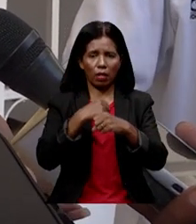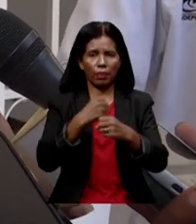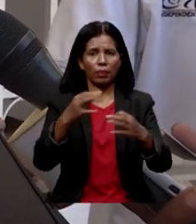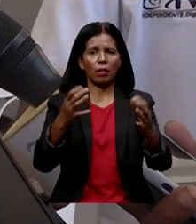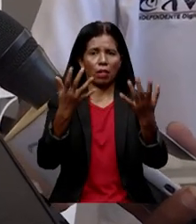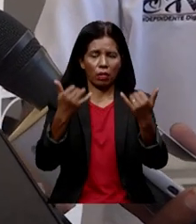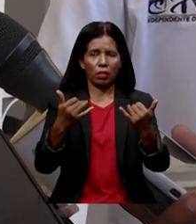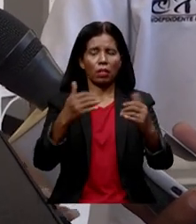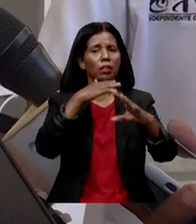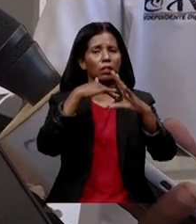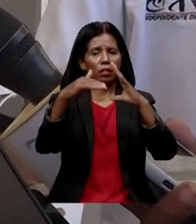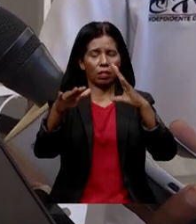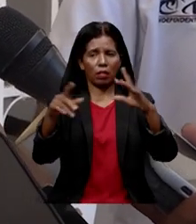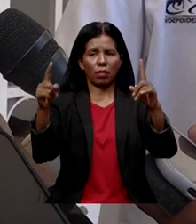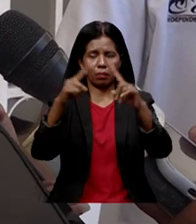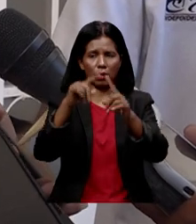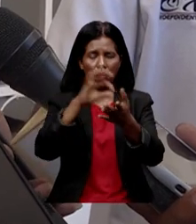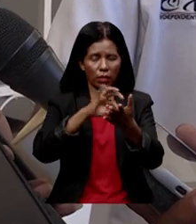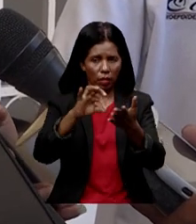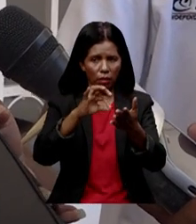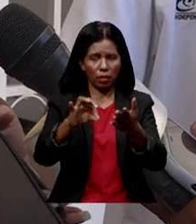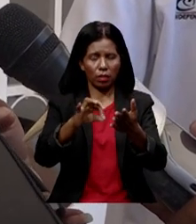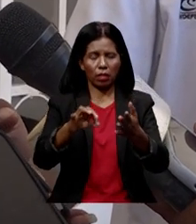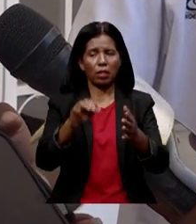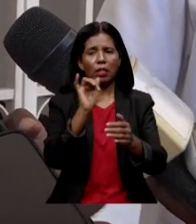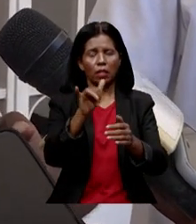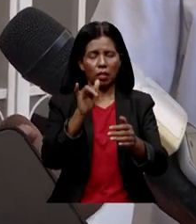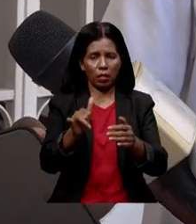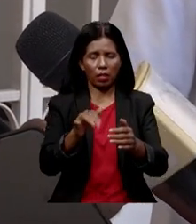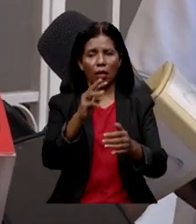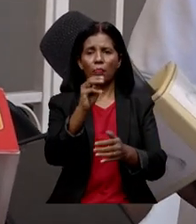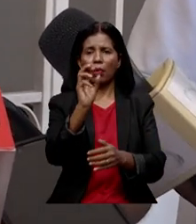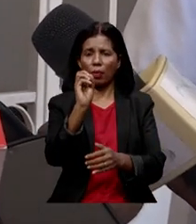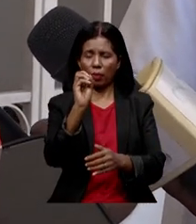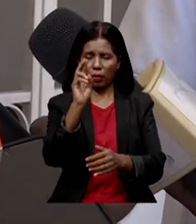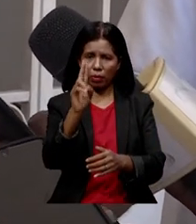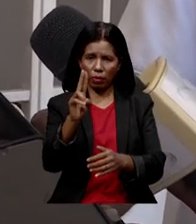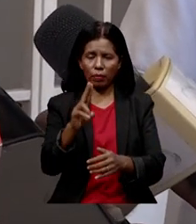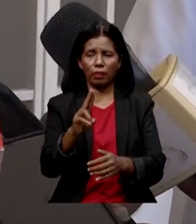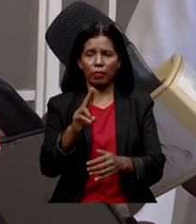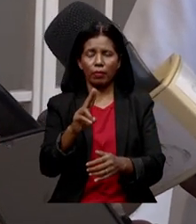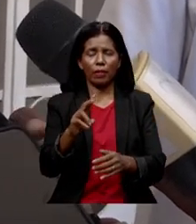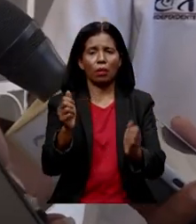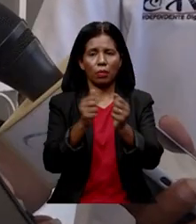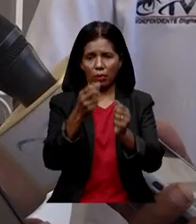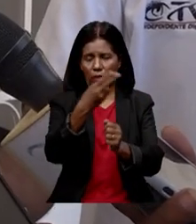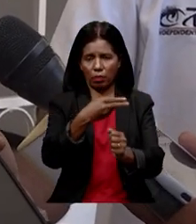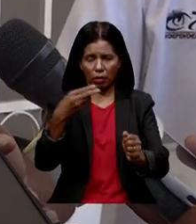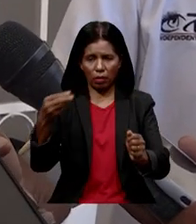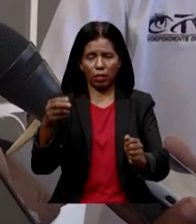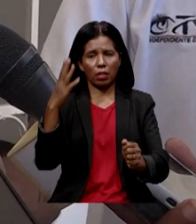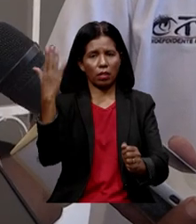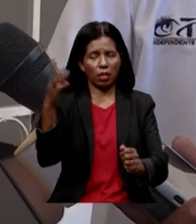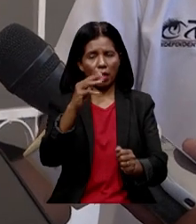agora transforma na ba atasina acordo concreta sobre parte Indonésia nem a obras públicas